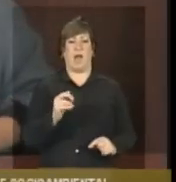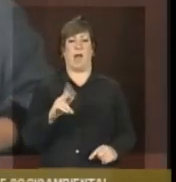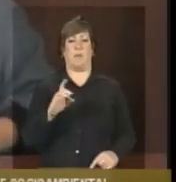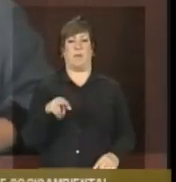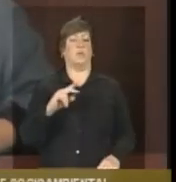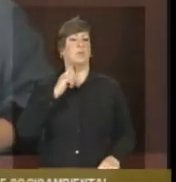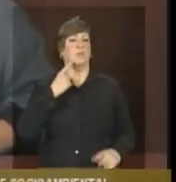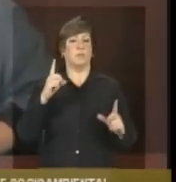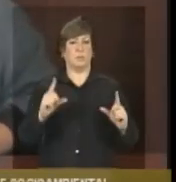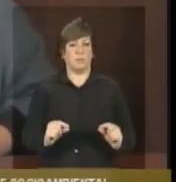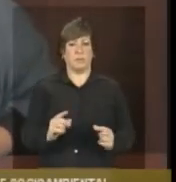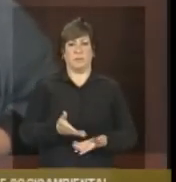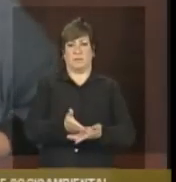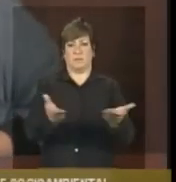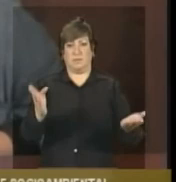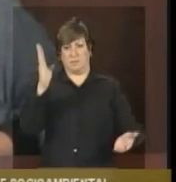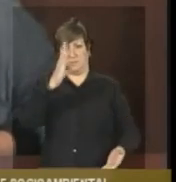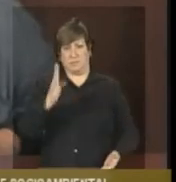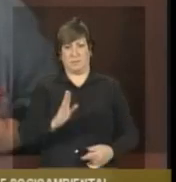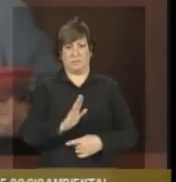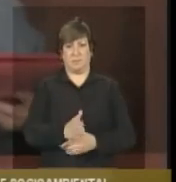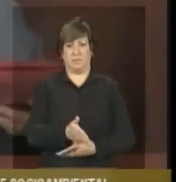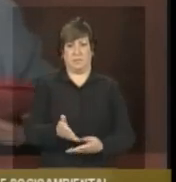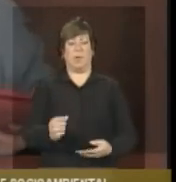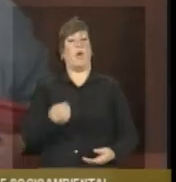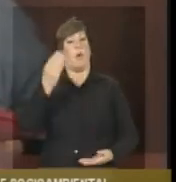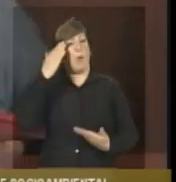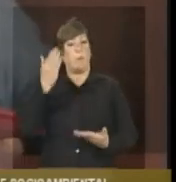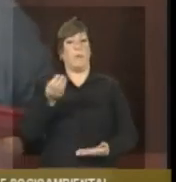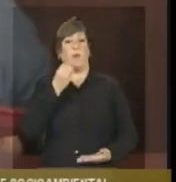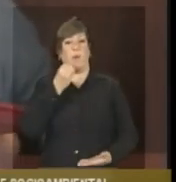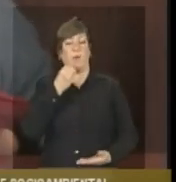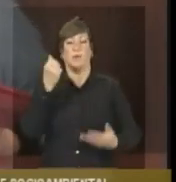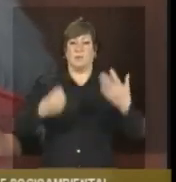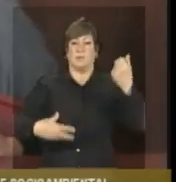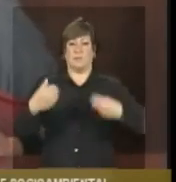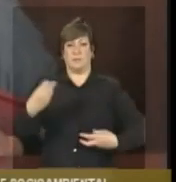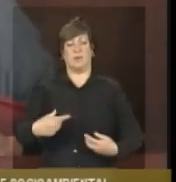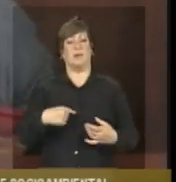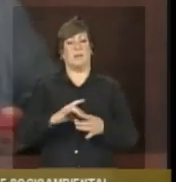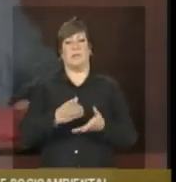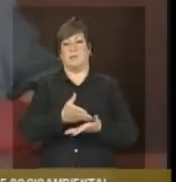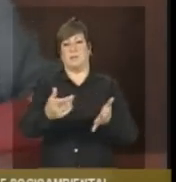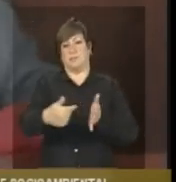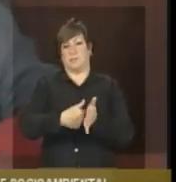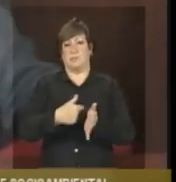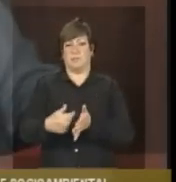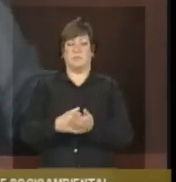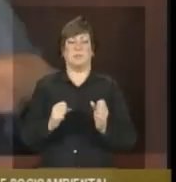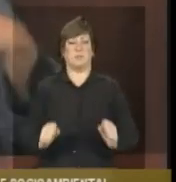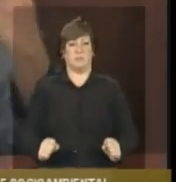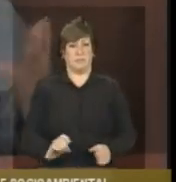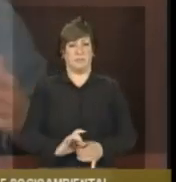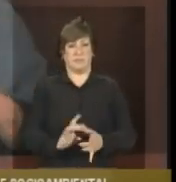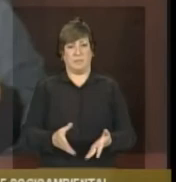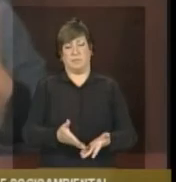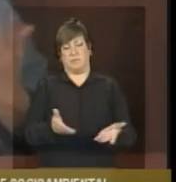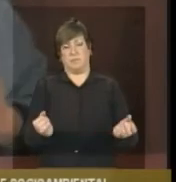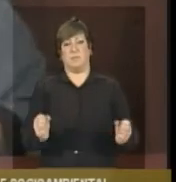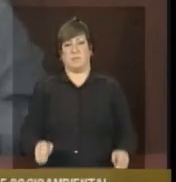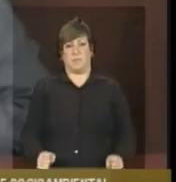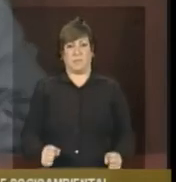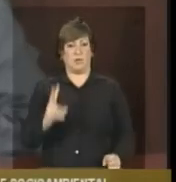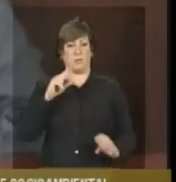tamanho do povo brasileiro. Então, obrigado pela oportunidade de fazer essa geral e eu me coloco à disposição aqui para os questionamentos